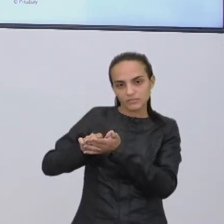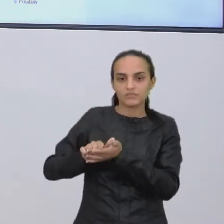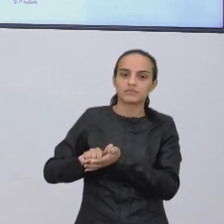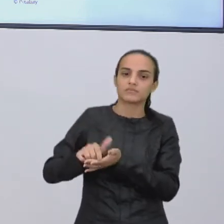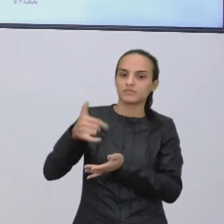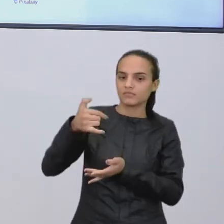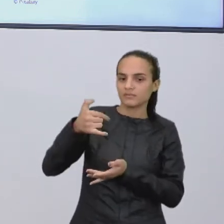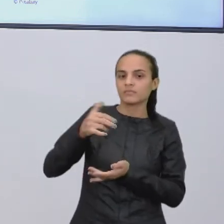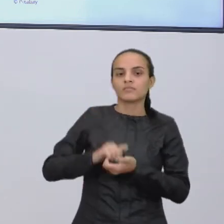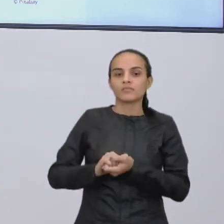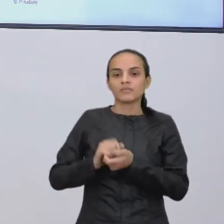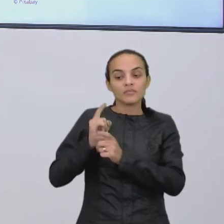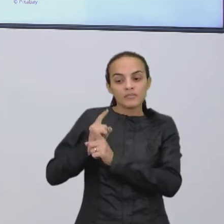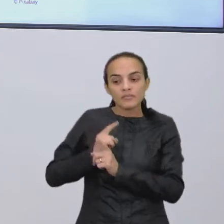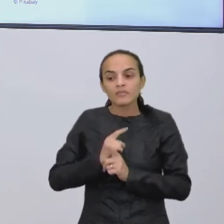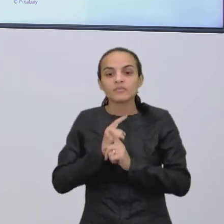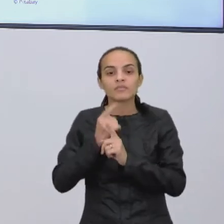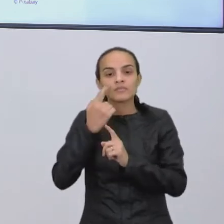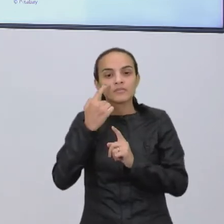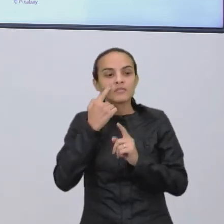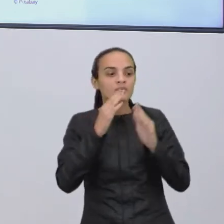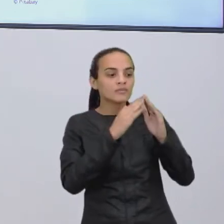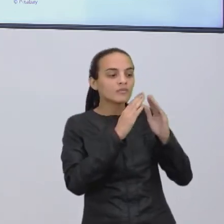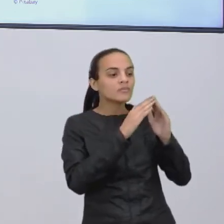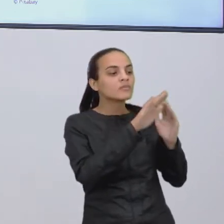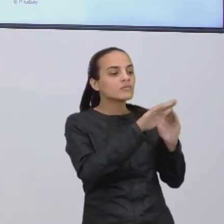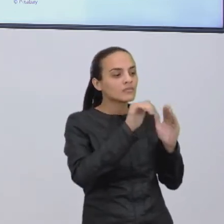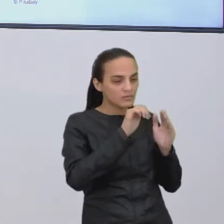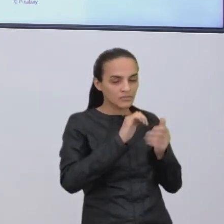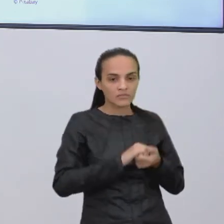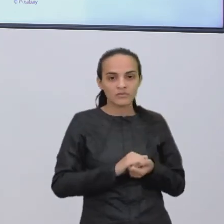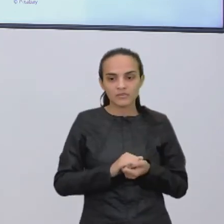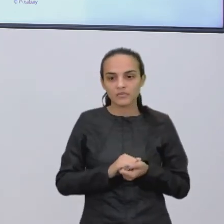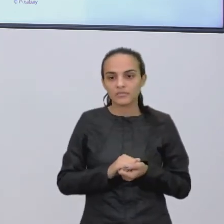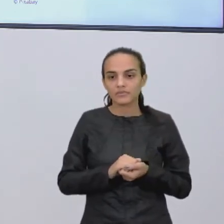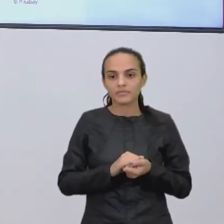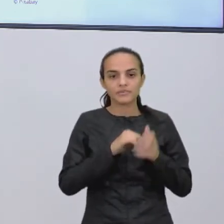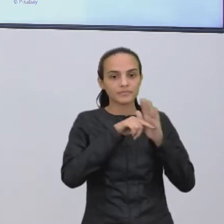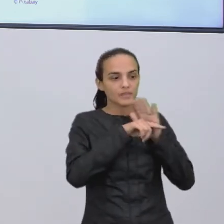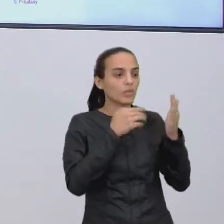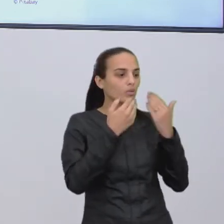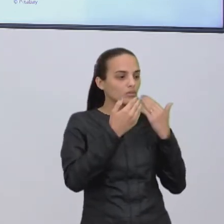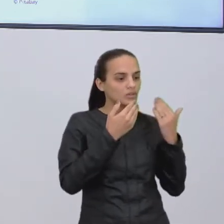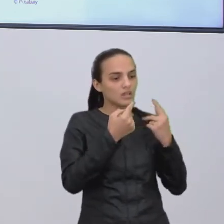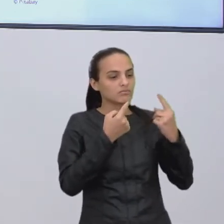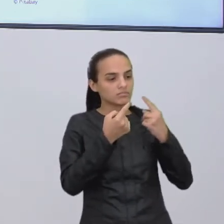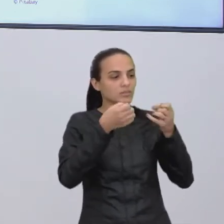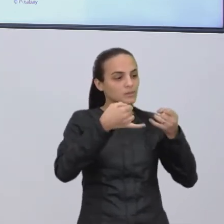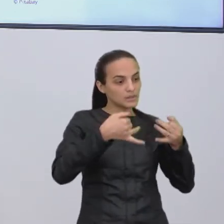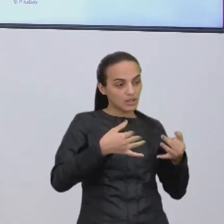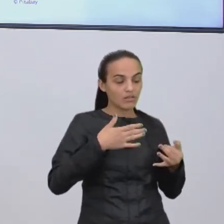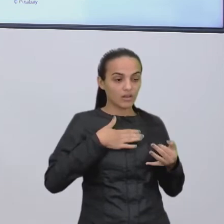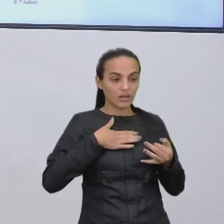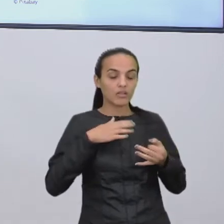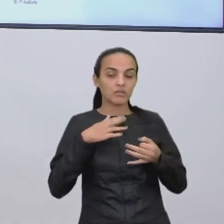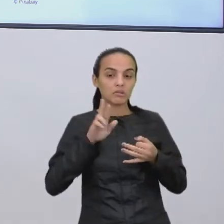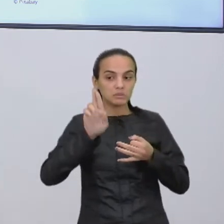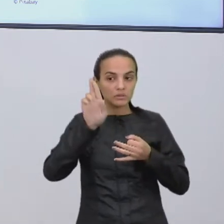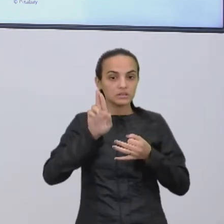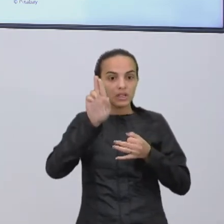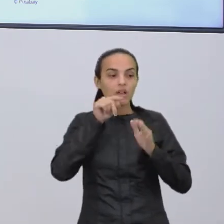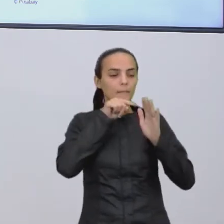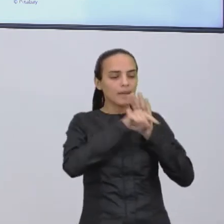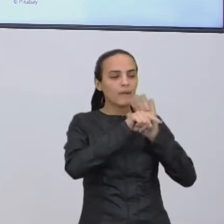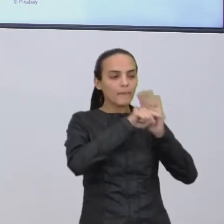devidamente identificado, chegava lá na sua casa, né, fazia todo aquele processo, conversava, né, explicava, fazia aquele ranking